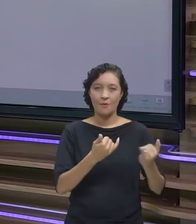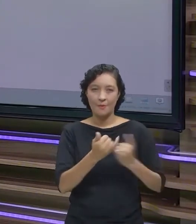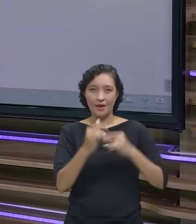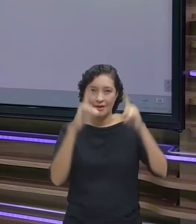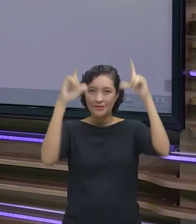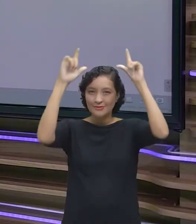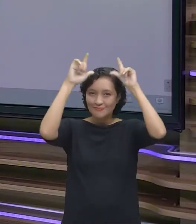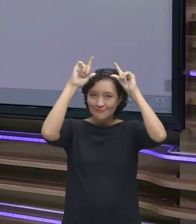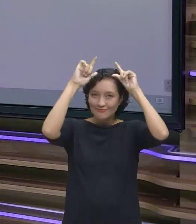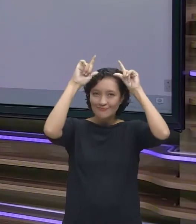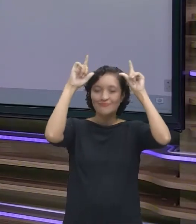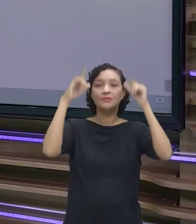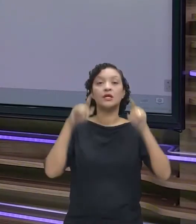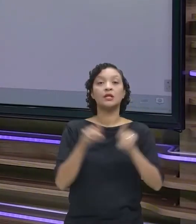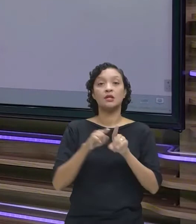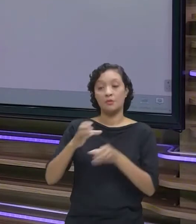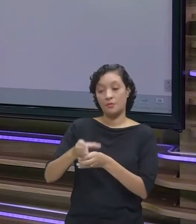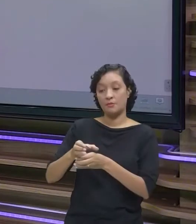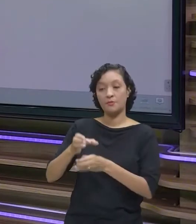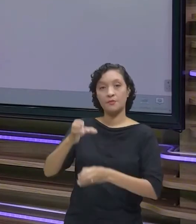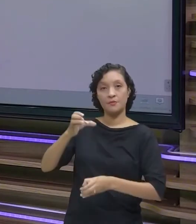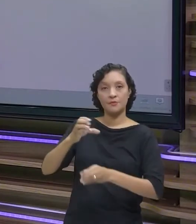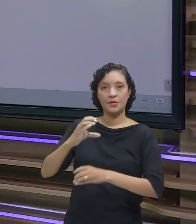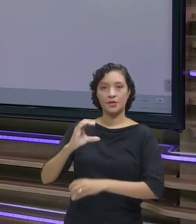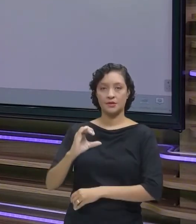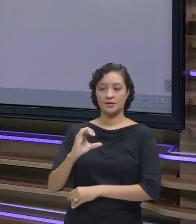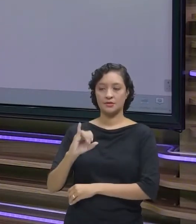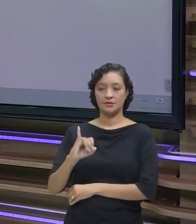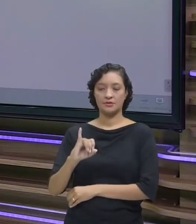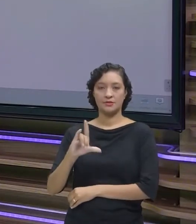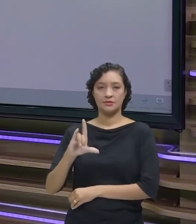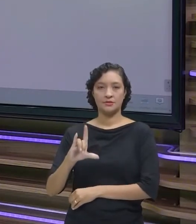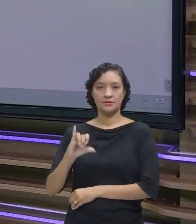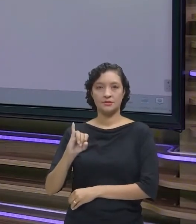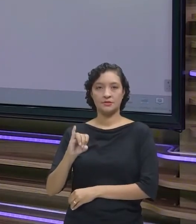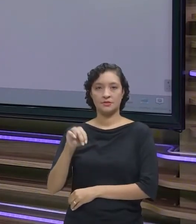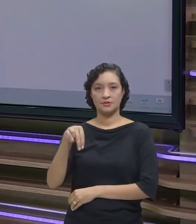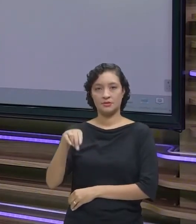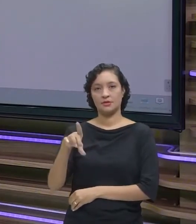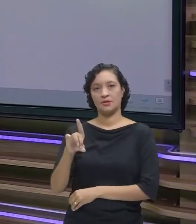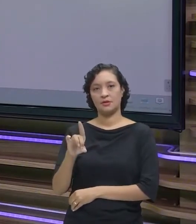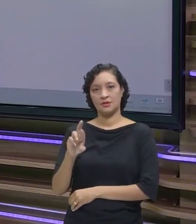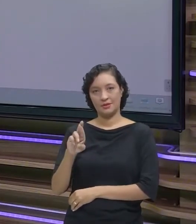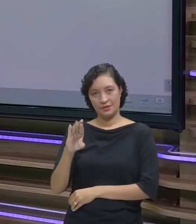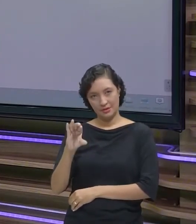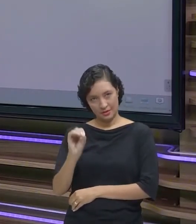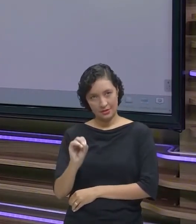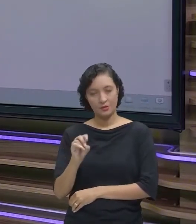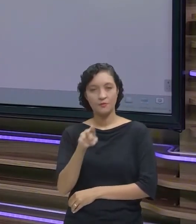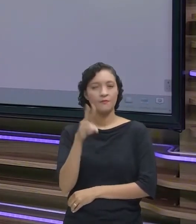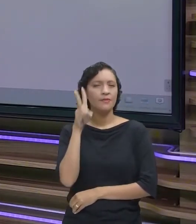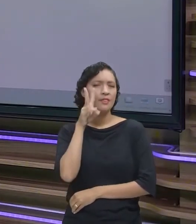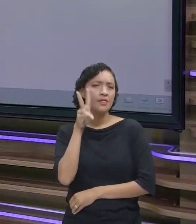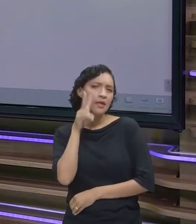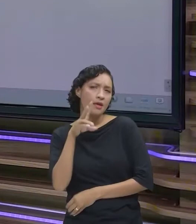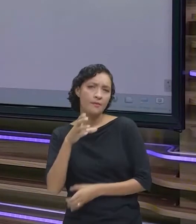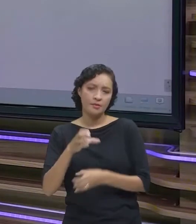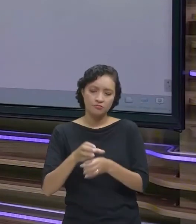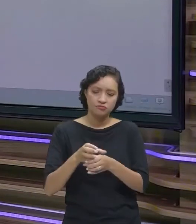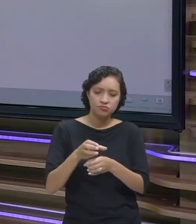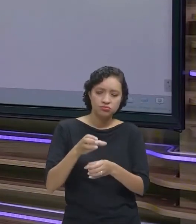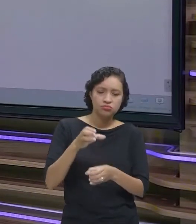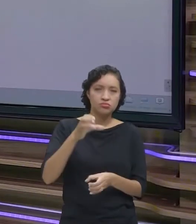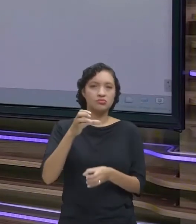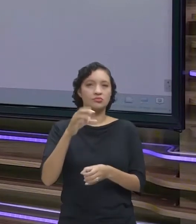cilindro? Quando vocês pensarem em cilindro, pensem numa coisa assim, compridinha numa lata, na